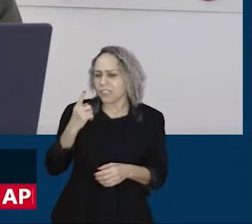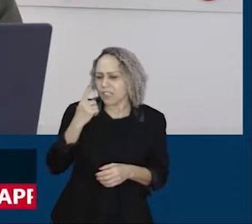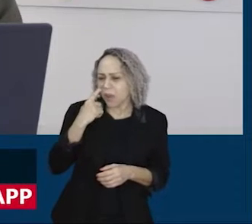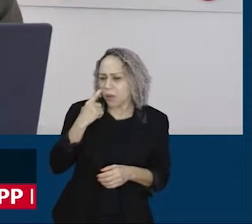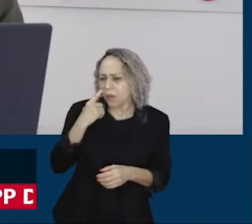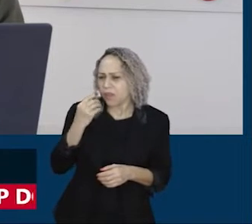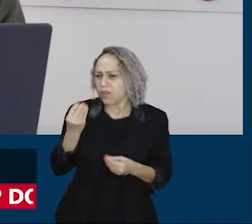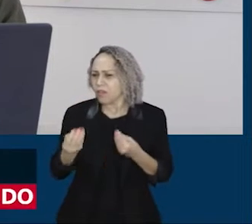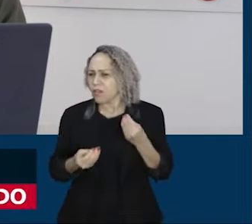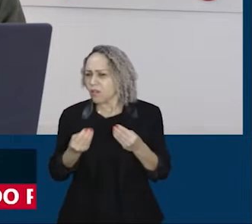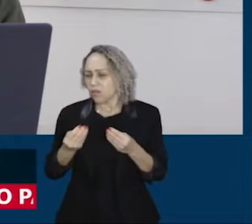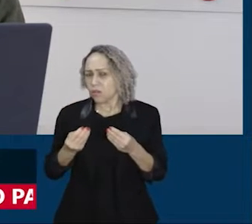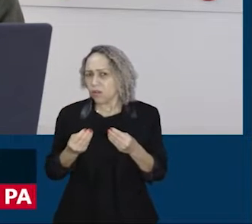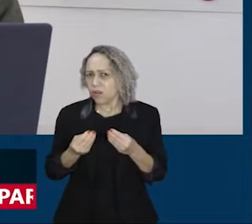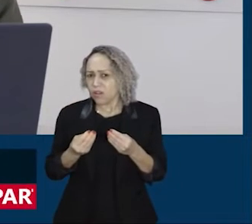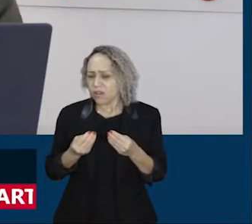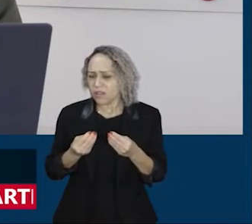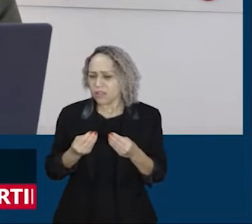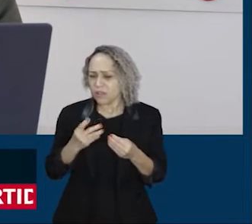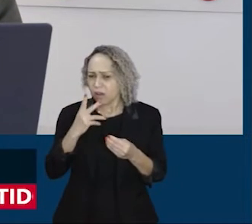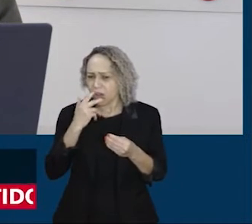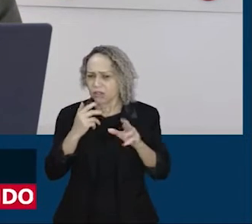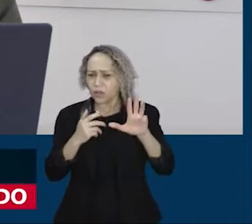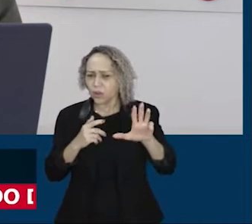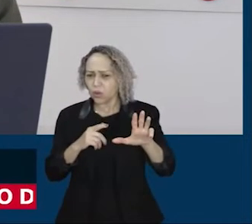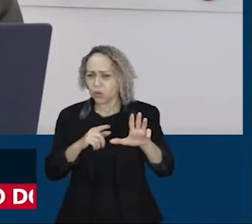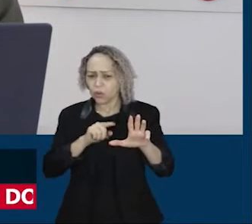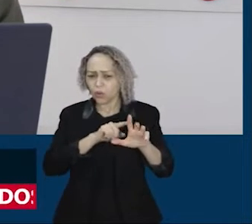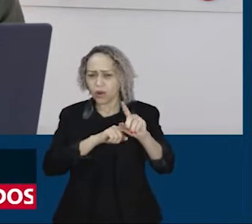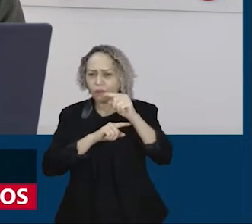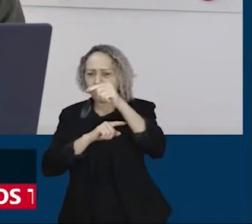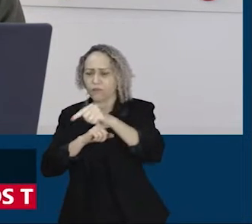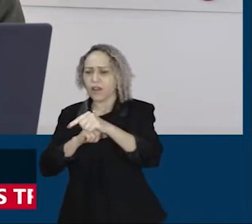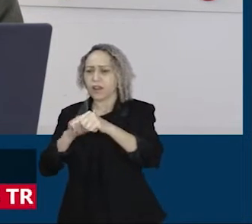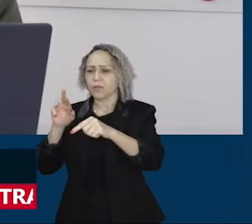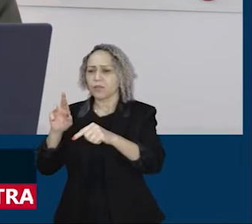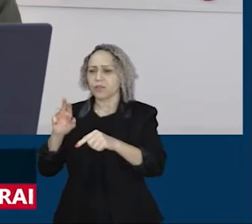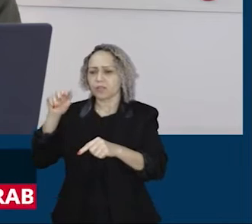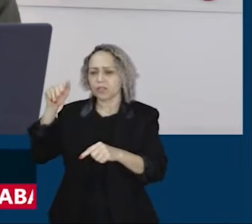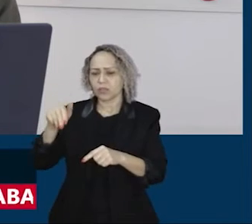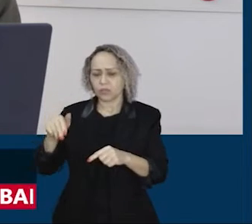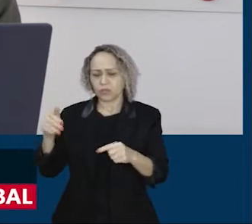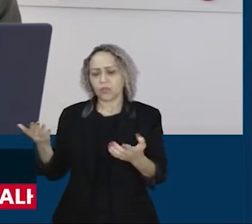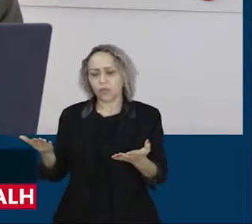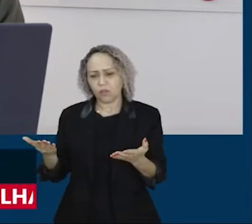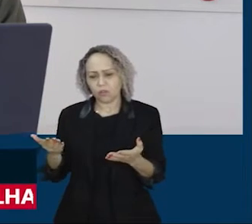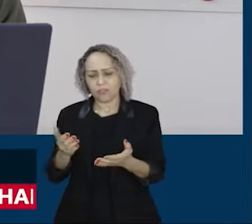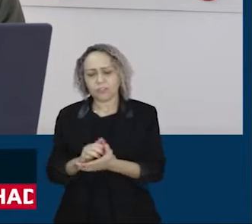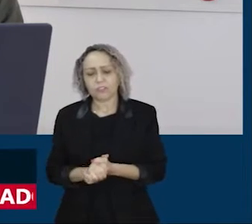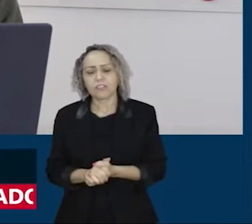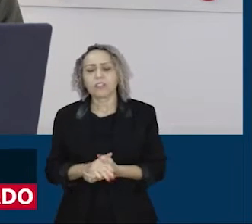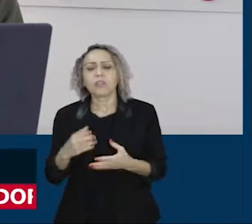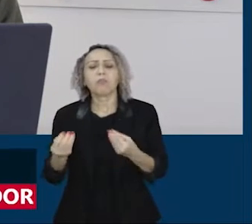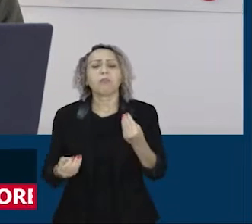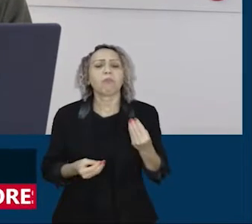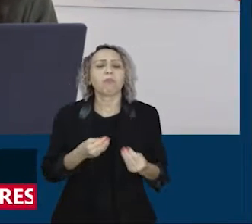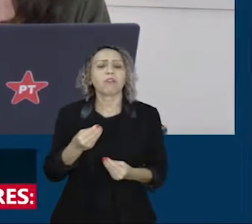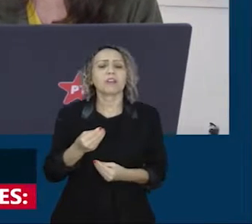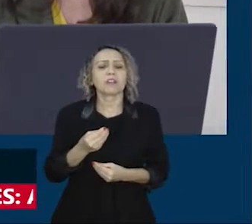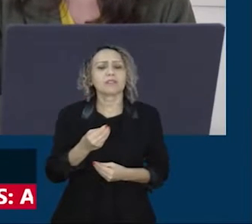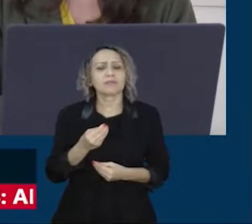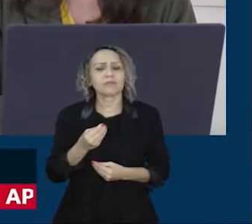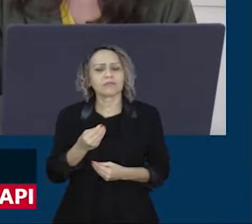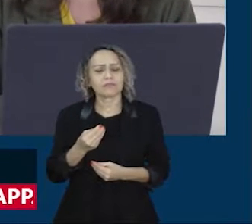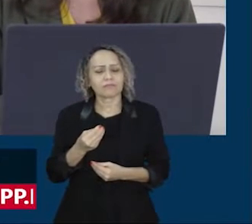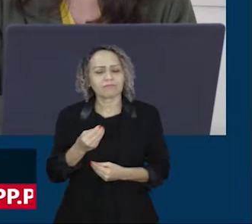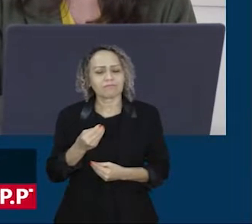presidente Lula no Rio Grande do Norte. Eu queria que o senhor comentasse aí como é que está a expectativa dessa passagem do Lula pelo Estado.